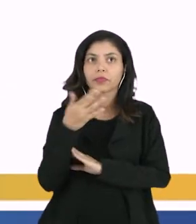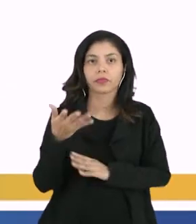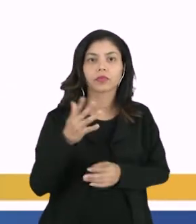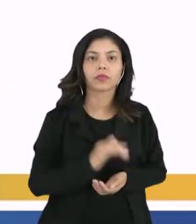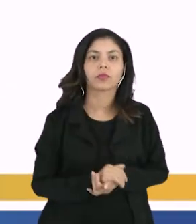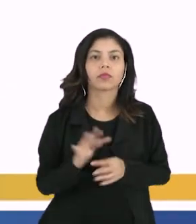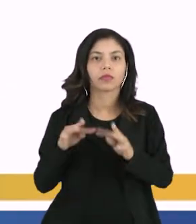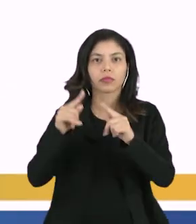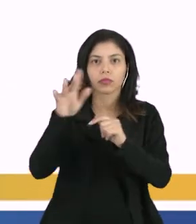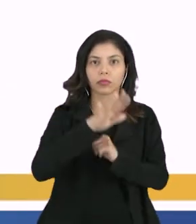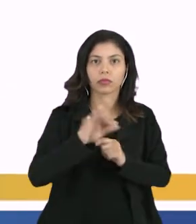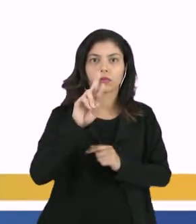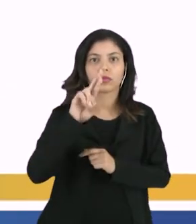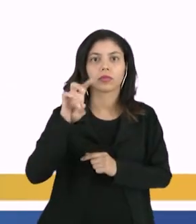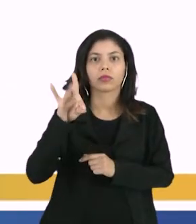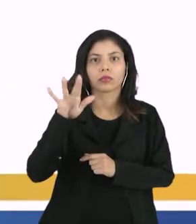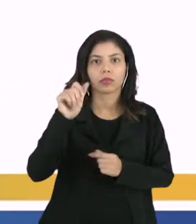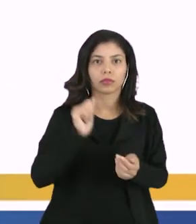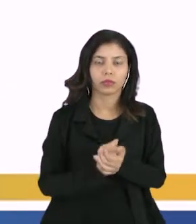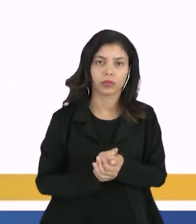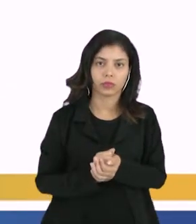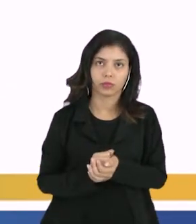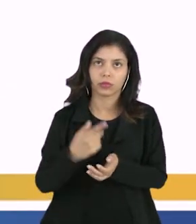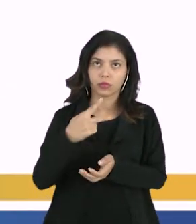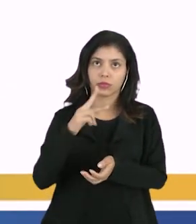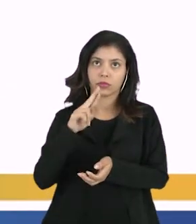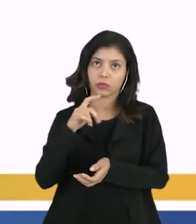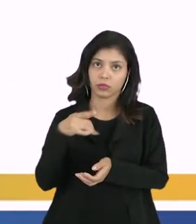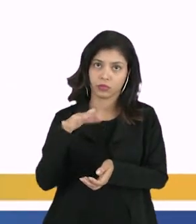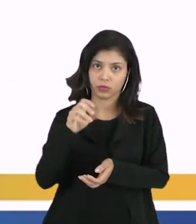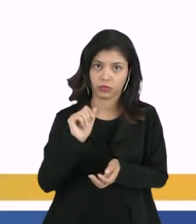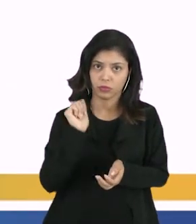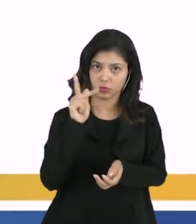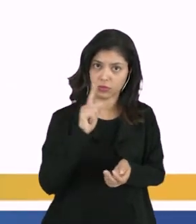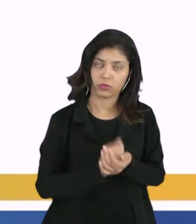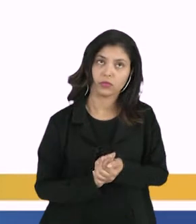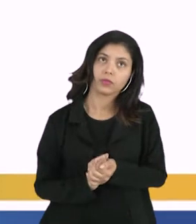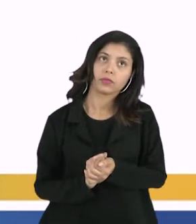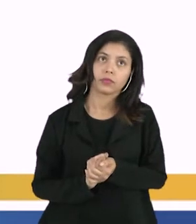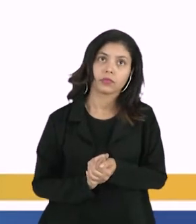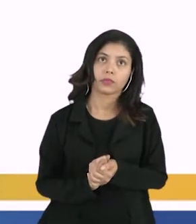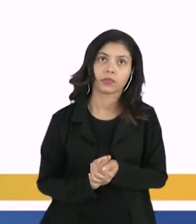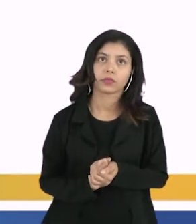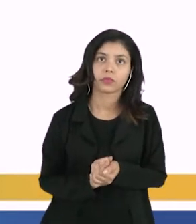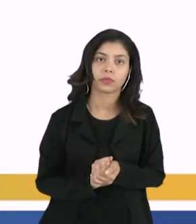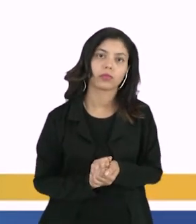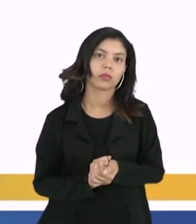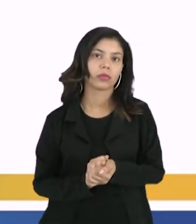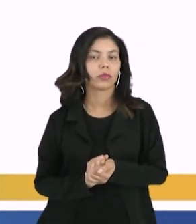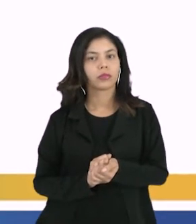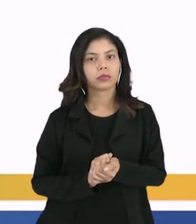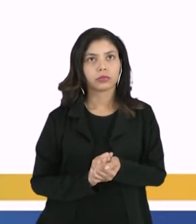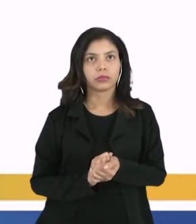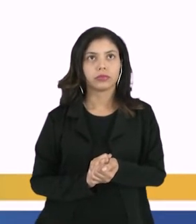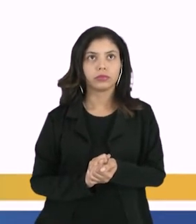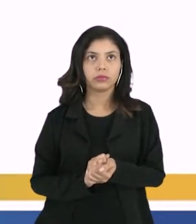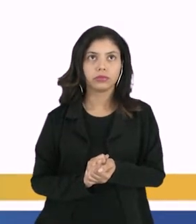aí todos os radicais e todos os prefixos, ok? Prefixos e sufixos.